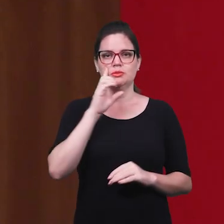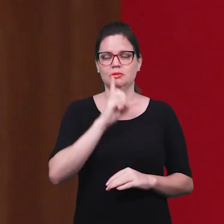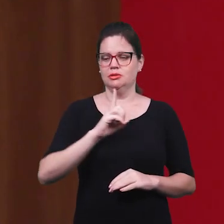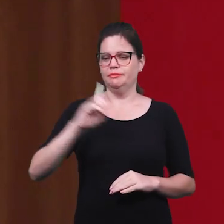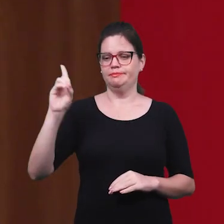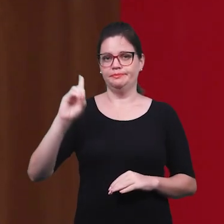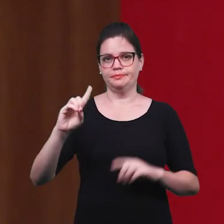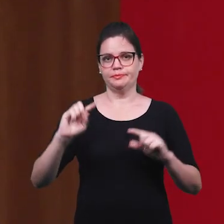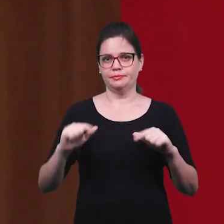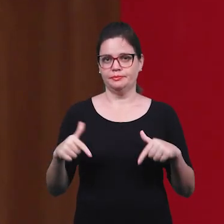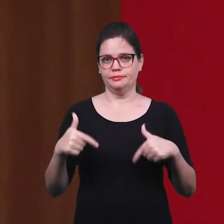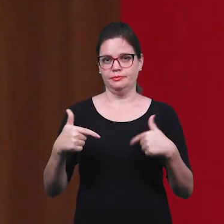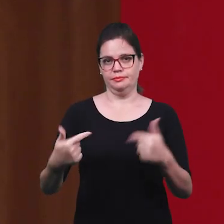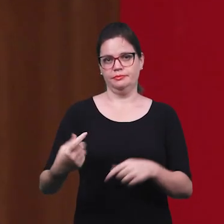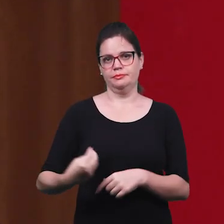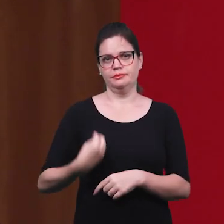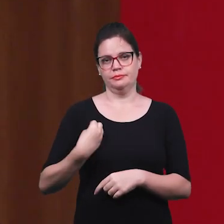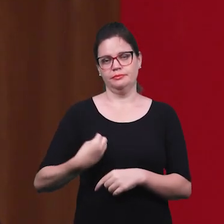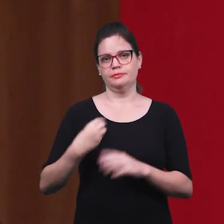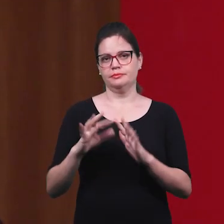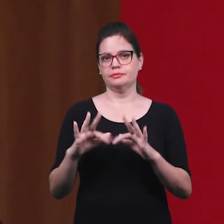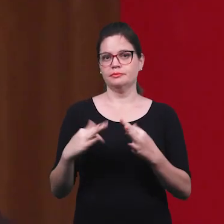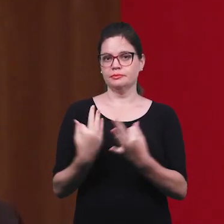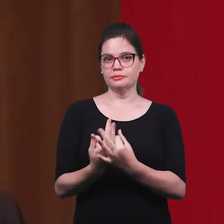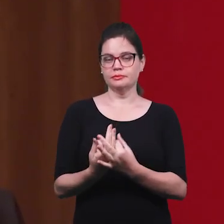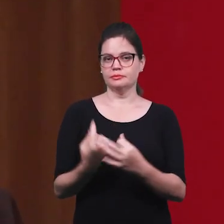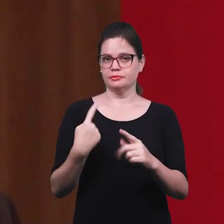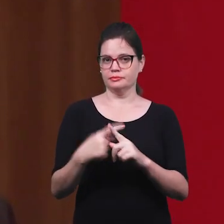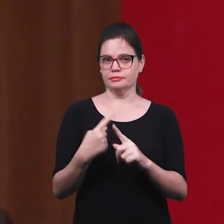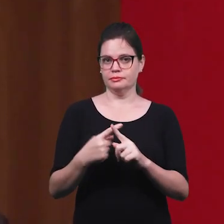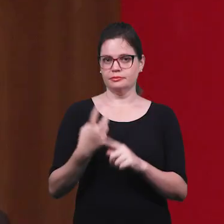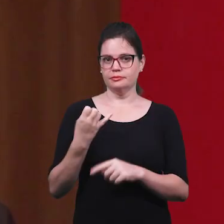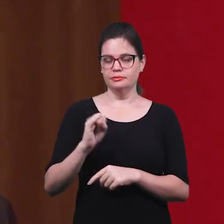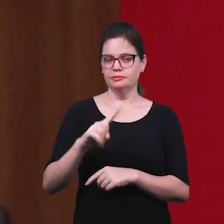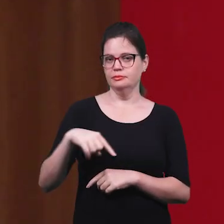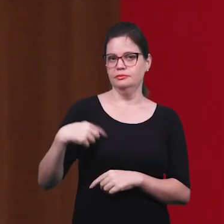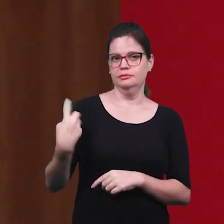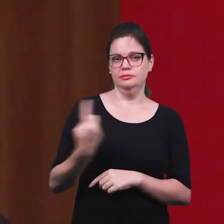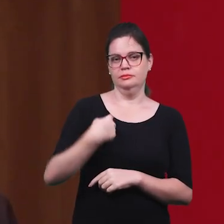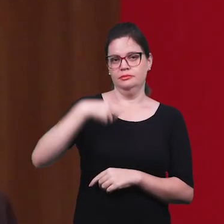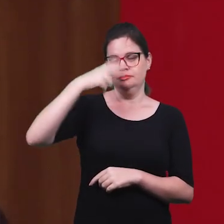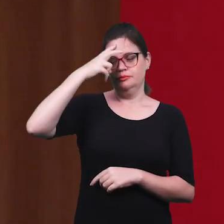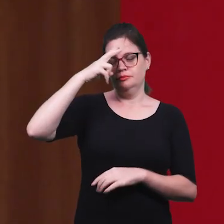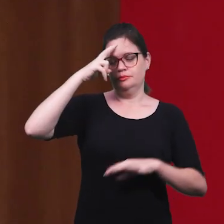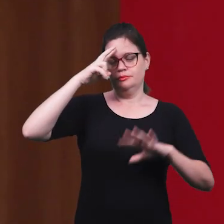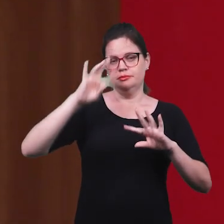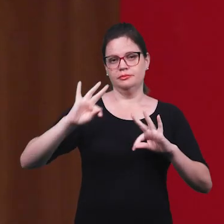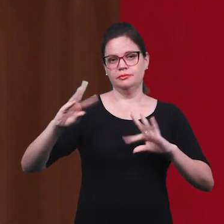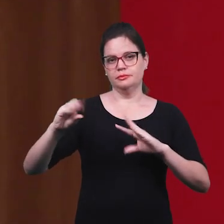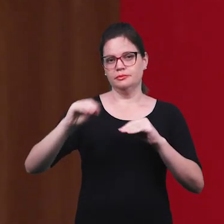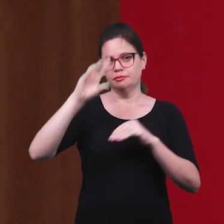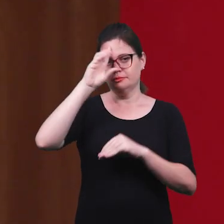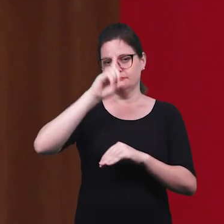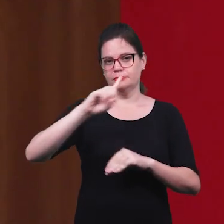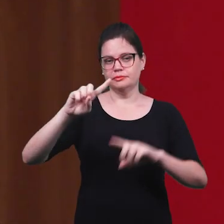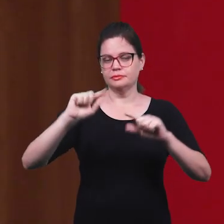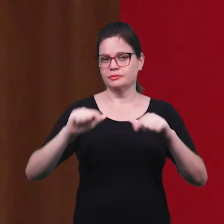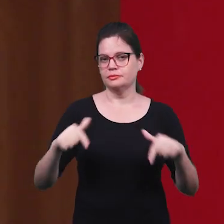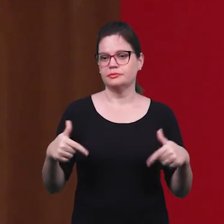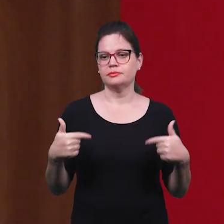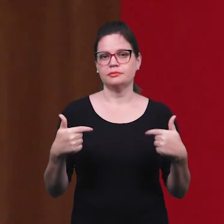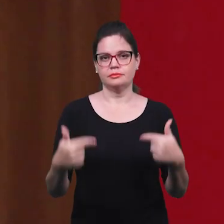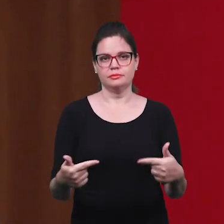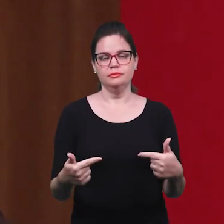que Deus fez na história daquela família. Porque quando nós trazemos à memória tudo o que Deus faz,